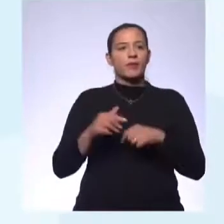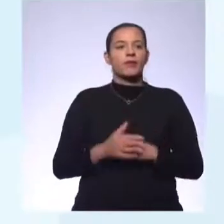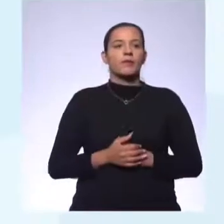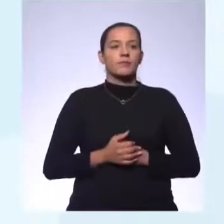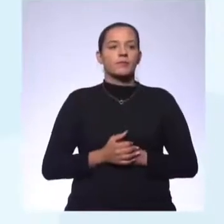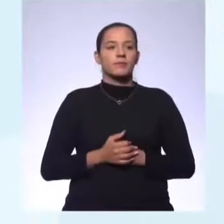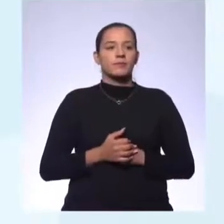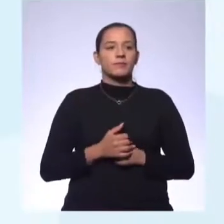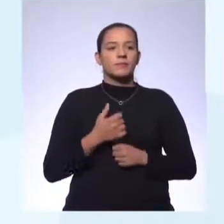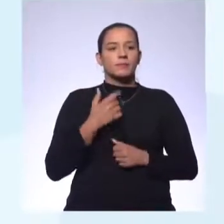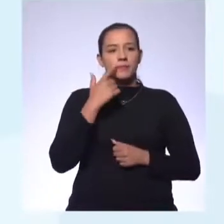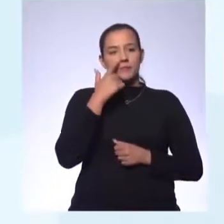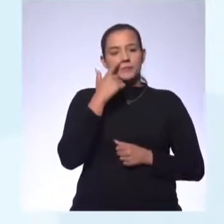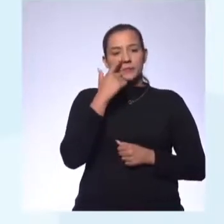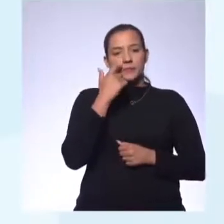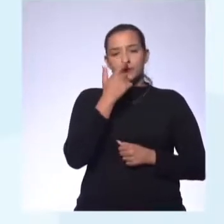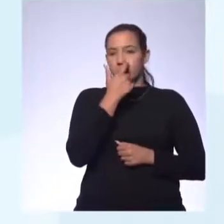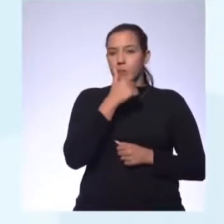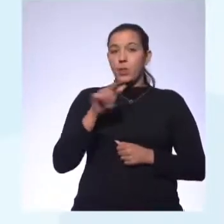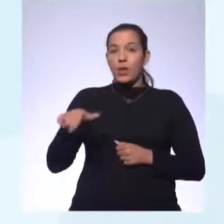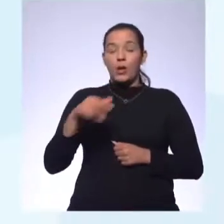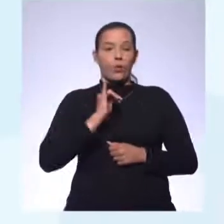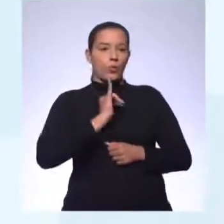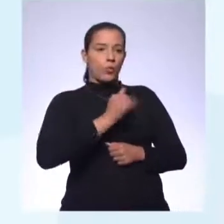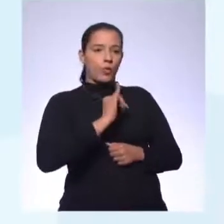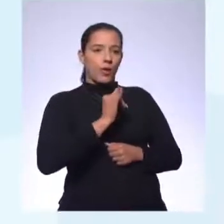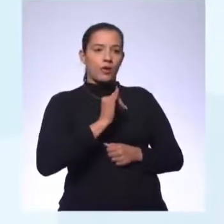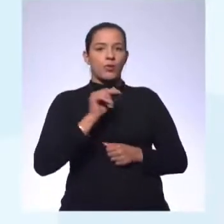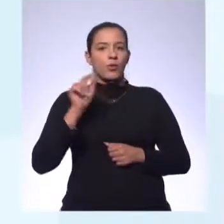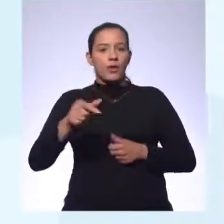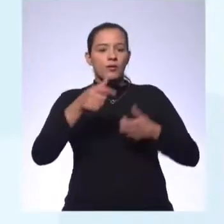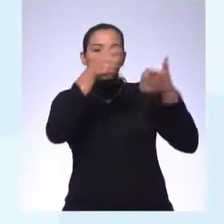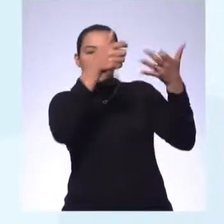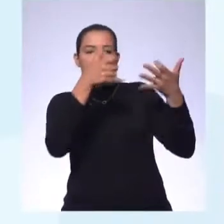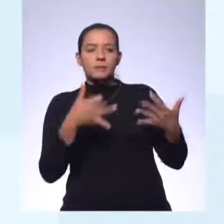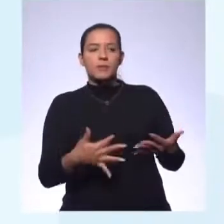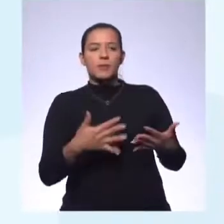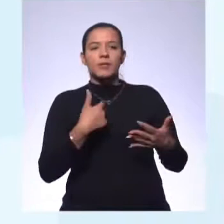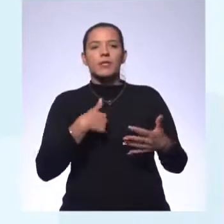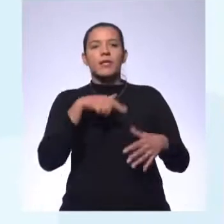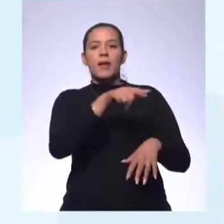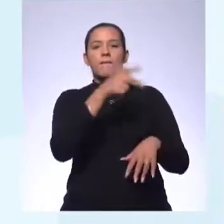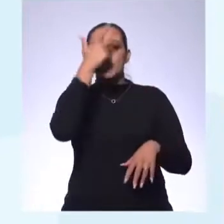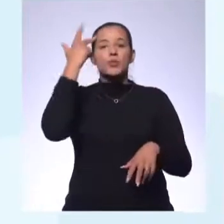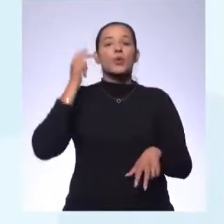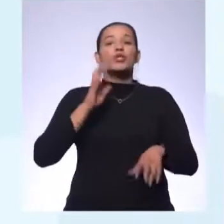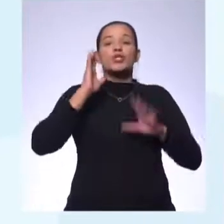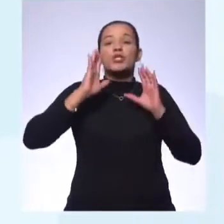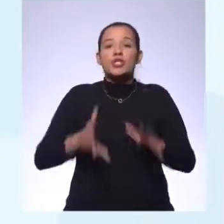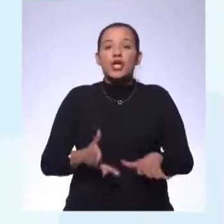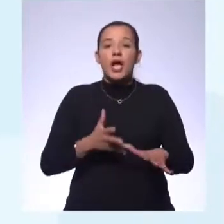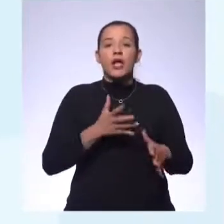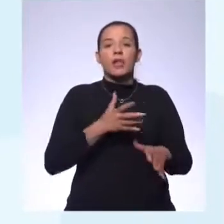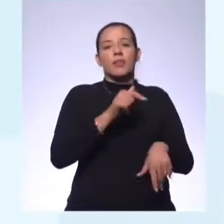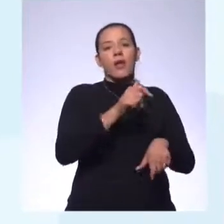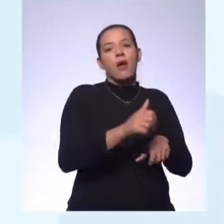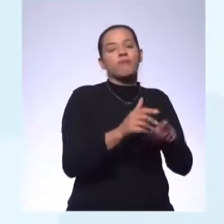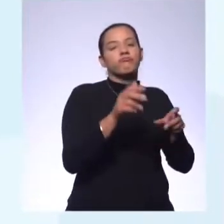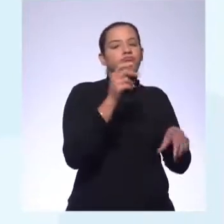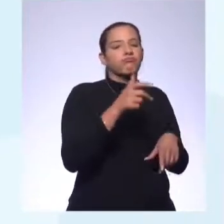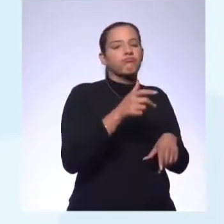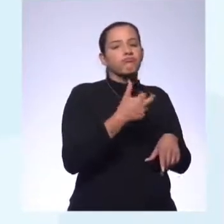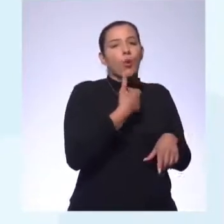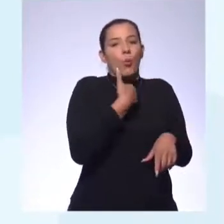a gente conversa, né? Olha, como é que o narrador descreve a pessoa que ocupa seu lugar de costume no ônibus? Como é que ele descreve